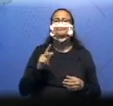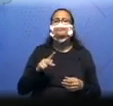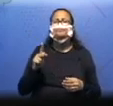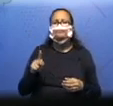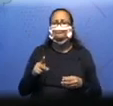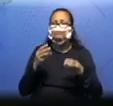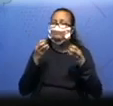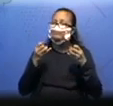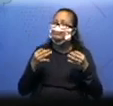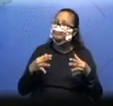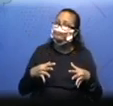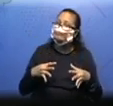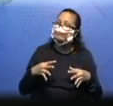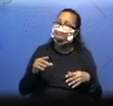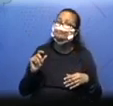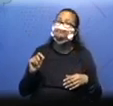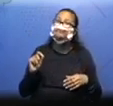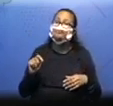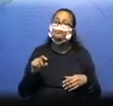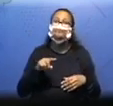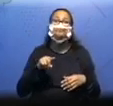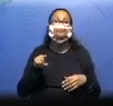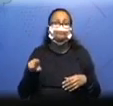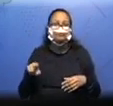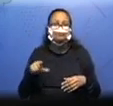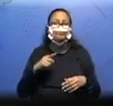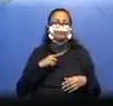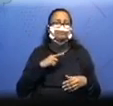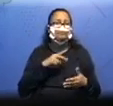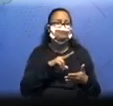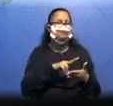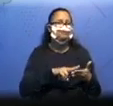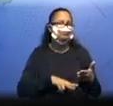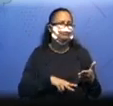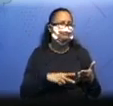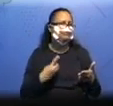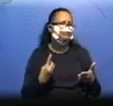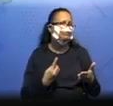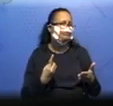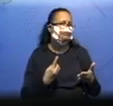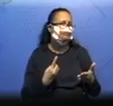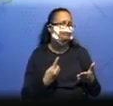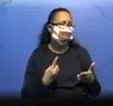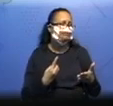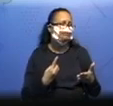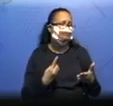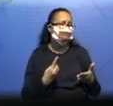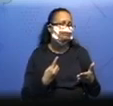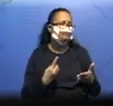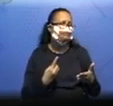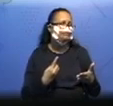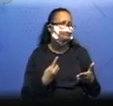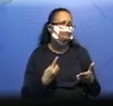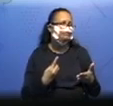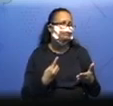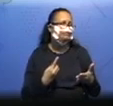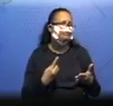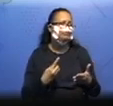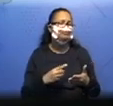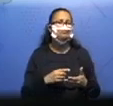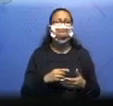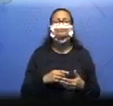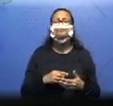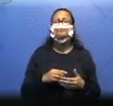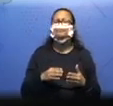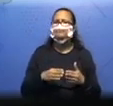falando. Então, eu vou explicar para vocês do que se trata e vocês têm que fazer essa leitura individual aí. Tentem fazer